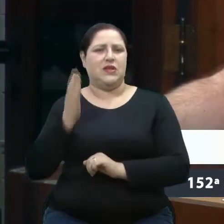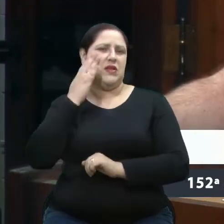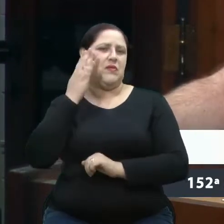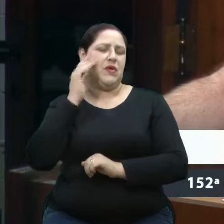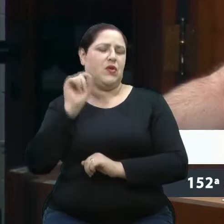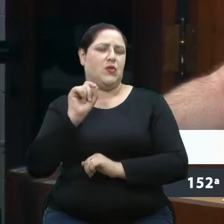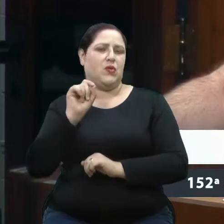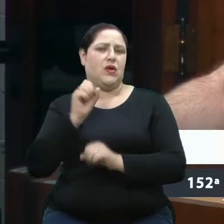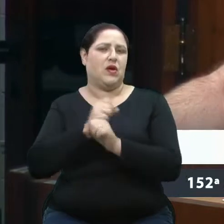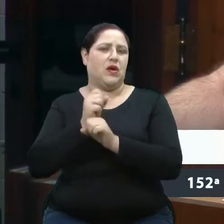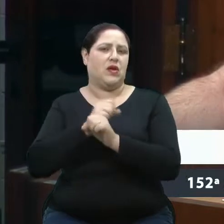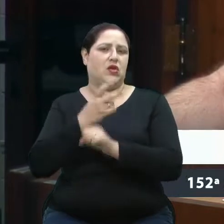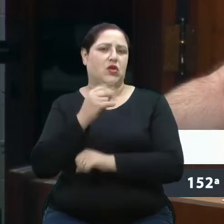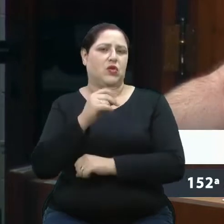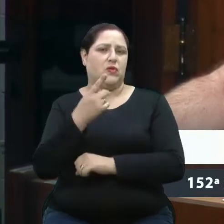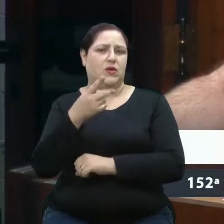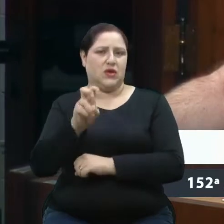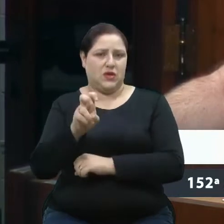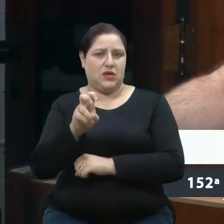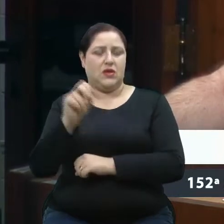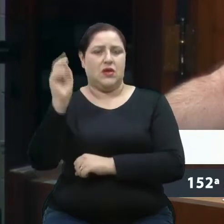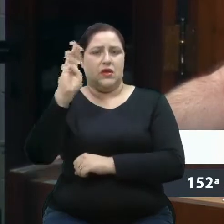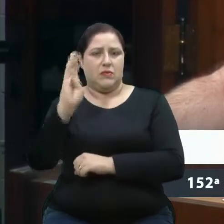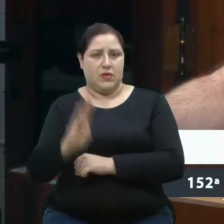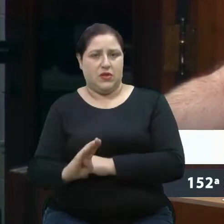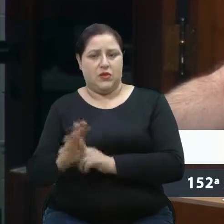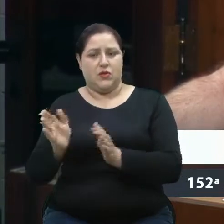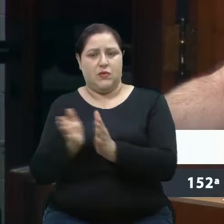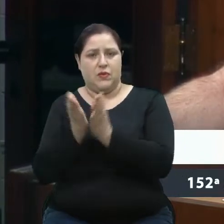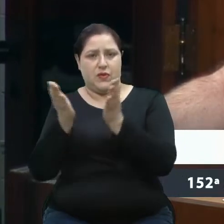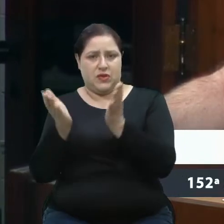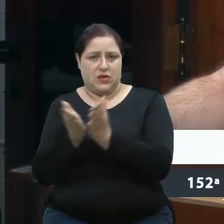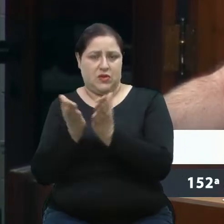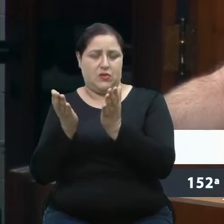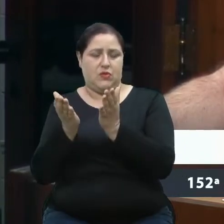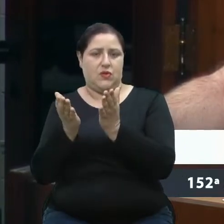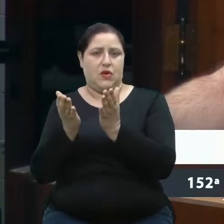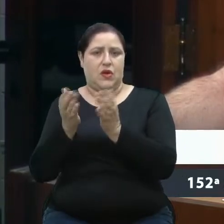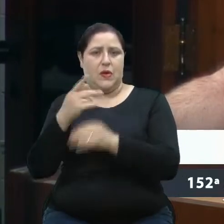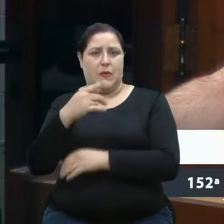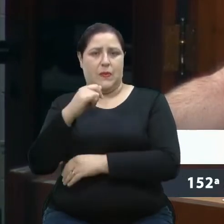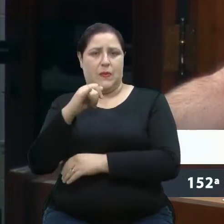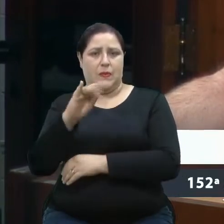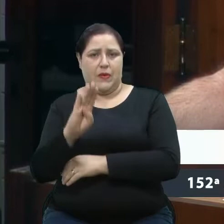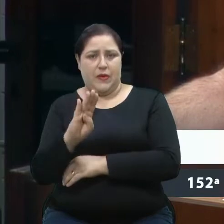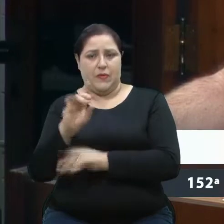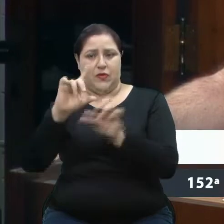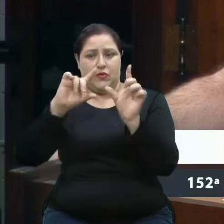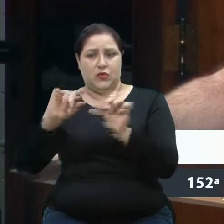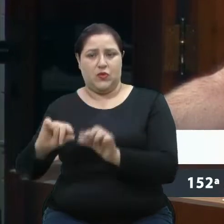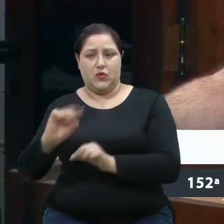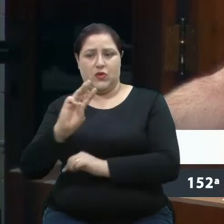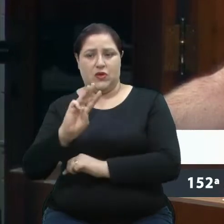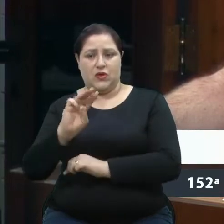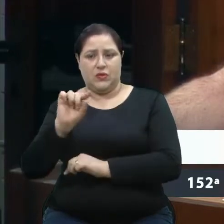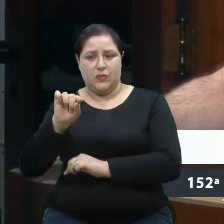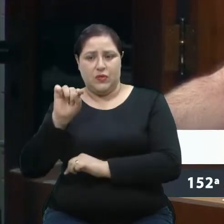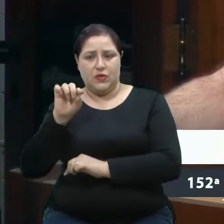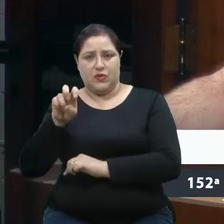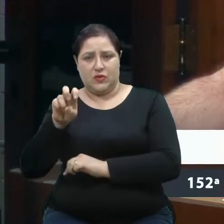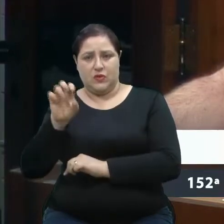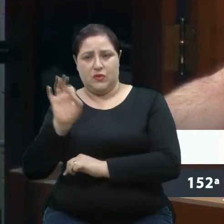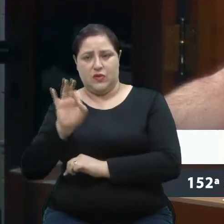em 2015, o Brasil empobreceu, ou seja, o PIB encolheu 3,5%. E no